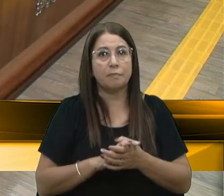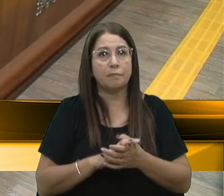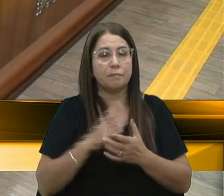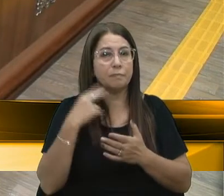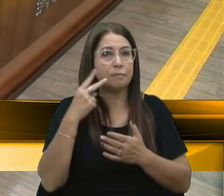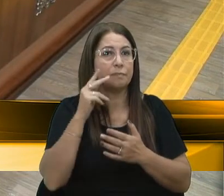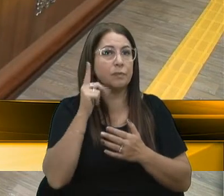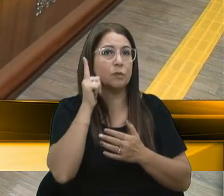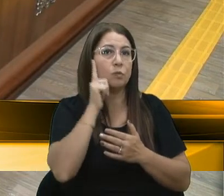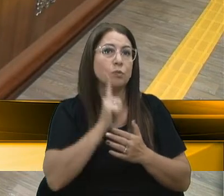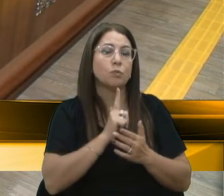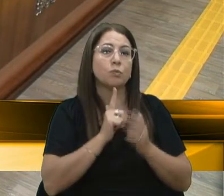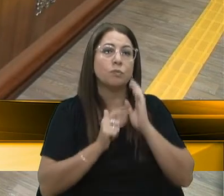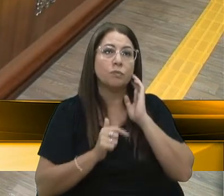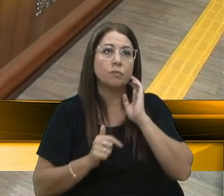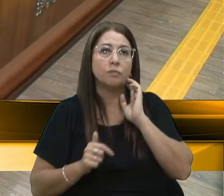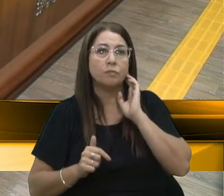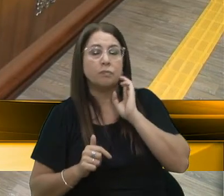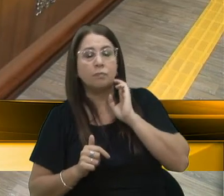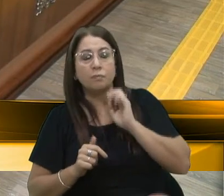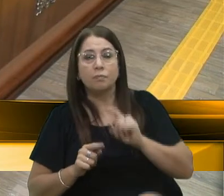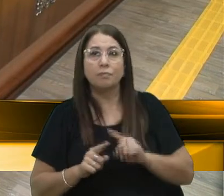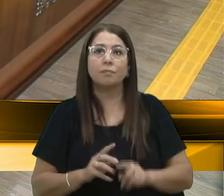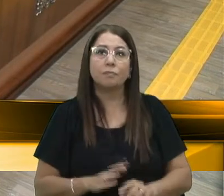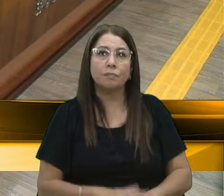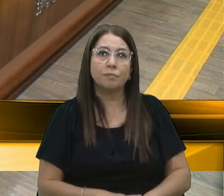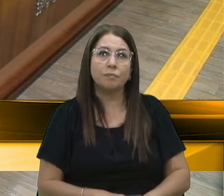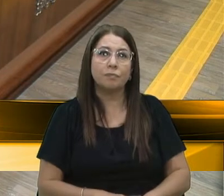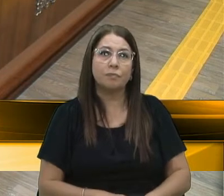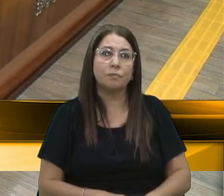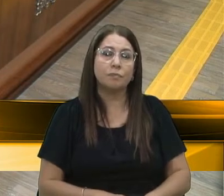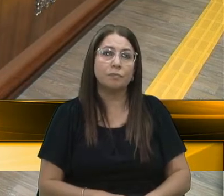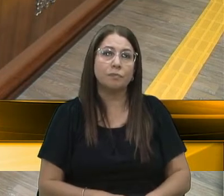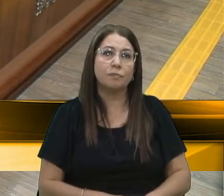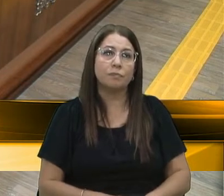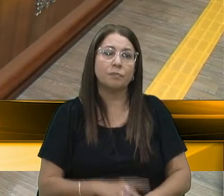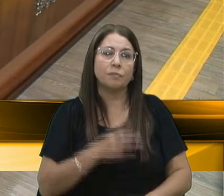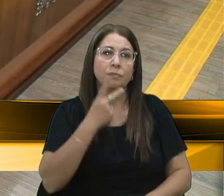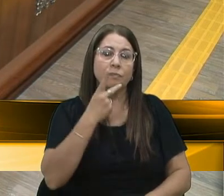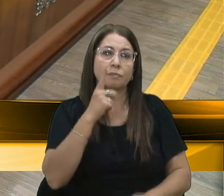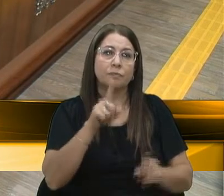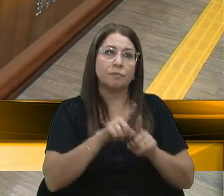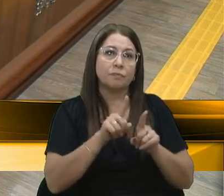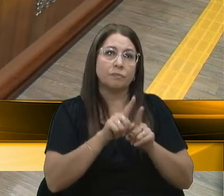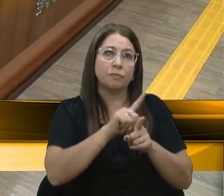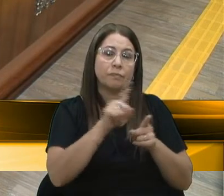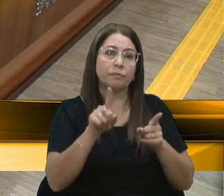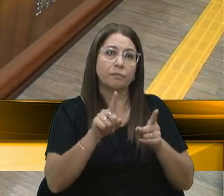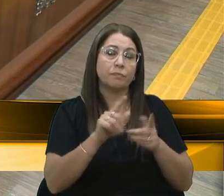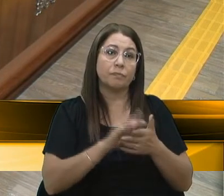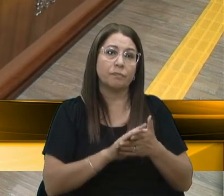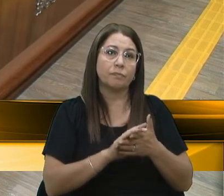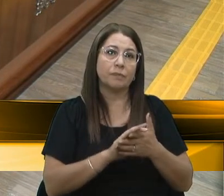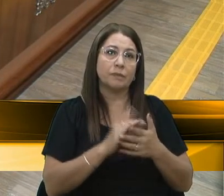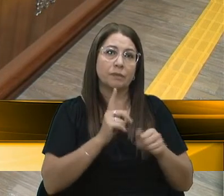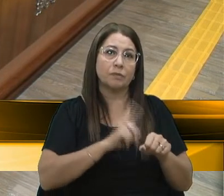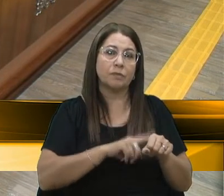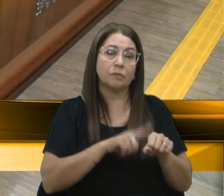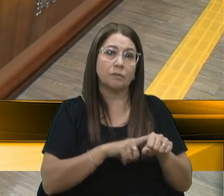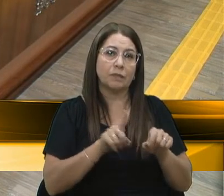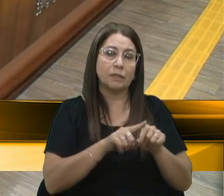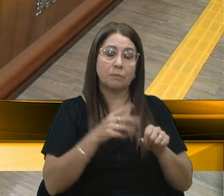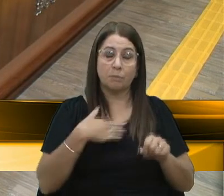Lucas. Por um pouquinho tempo, né? Mas eu só queria pegar e vou iniciar nesse momento e depois na